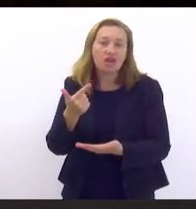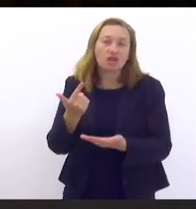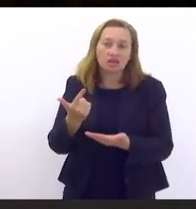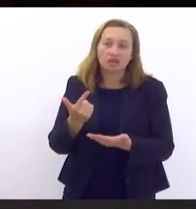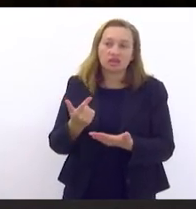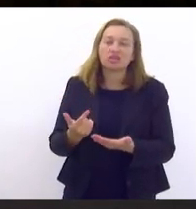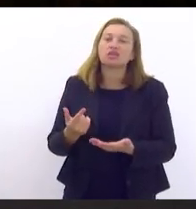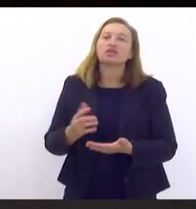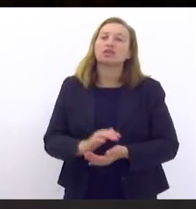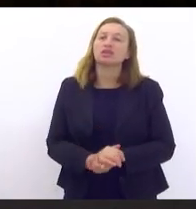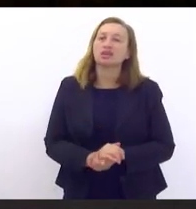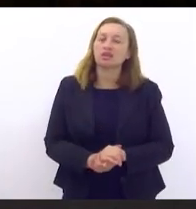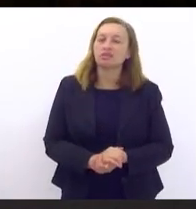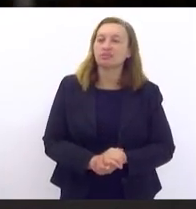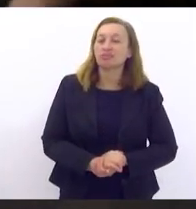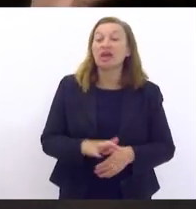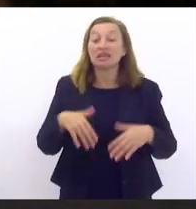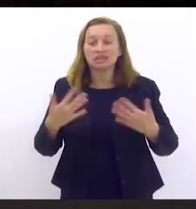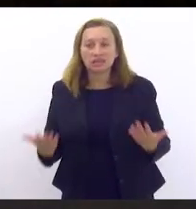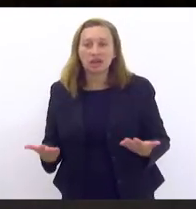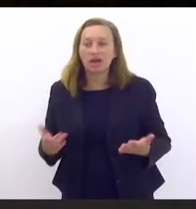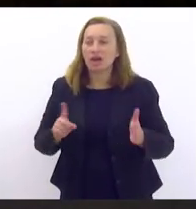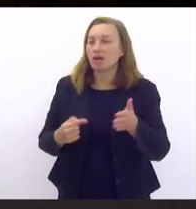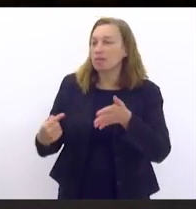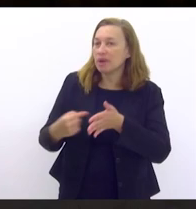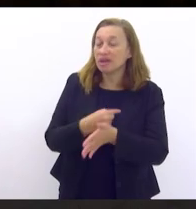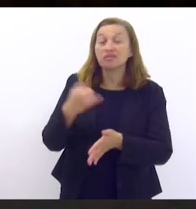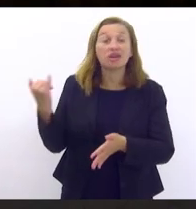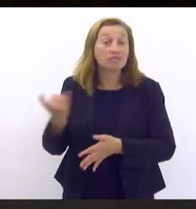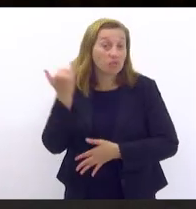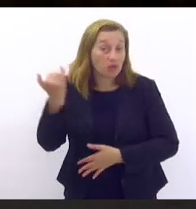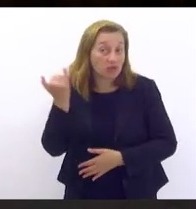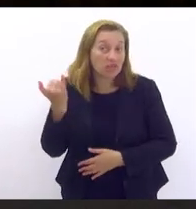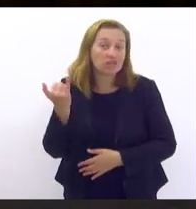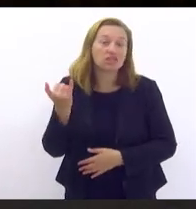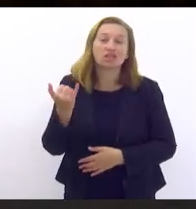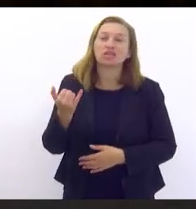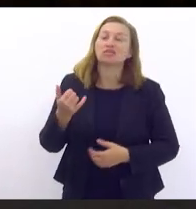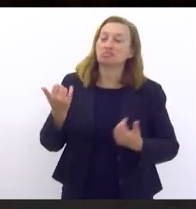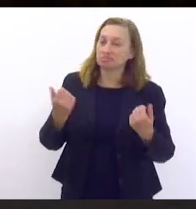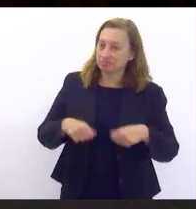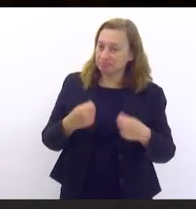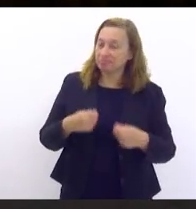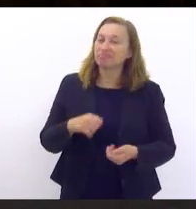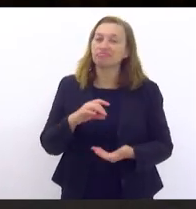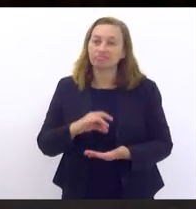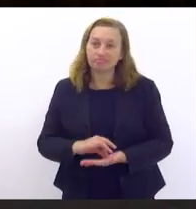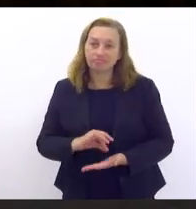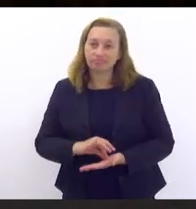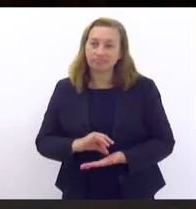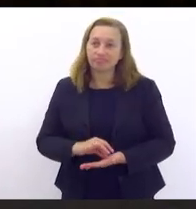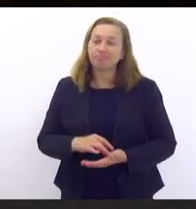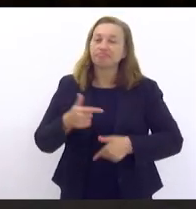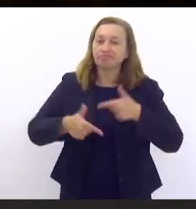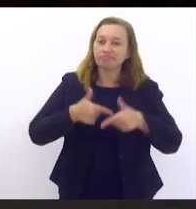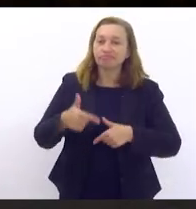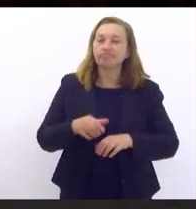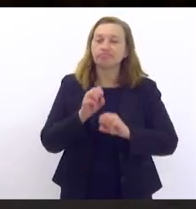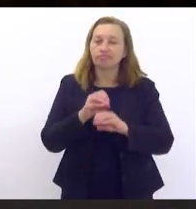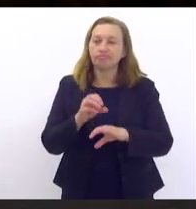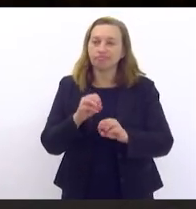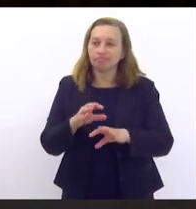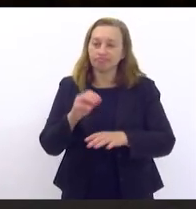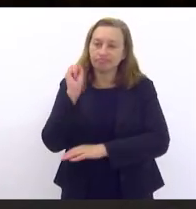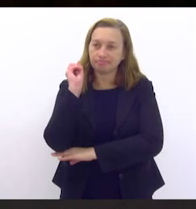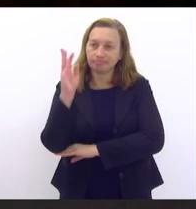na vida desses jovens então a pergunta é super importante e a gente precisa realmente trabalhar educação ambiental